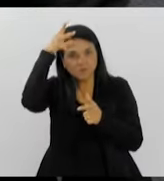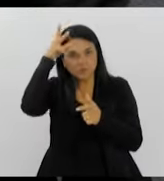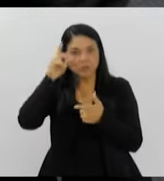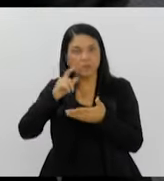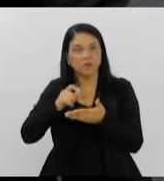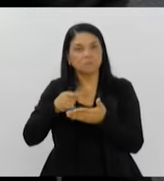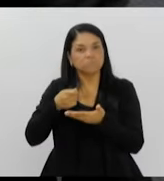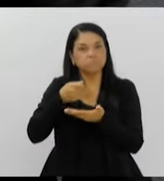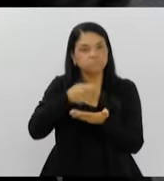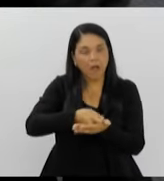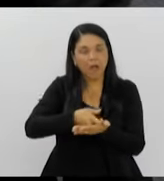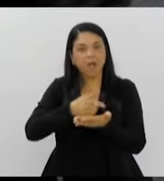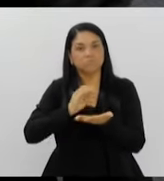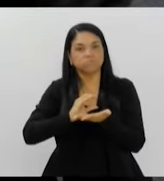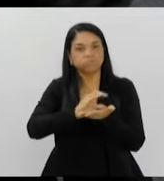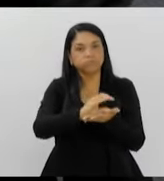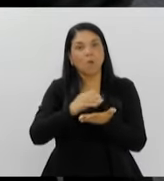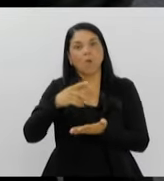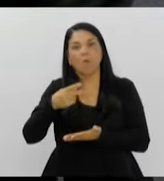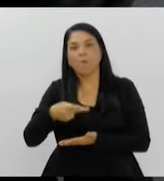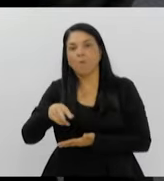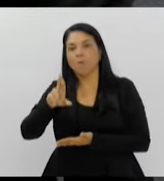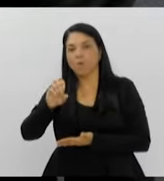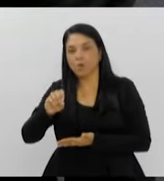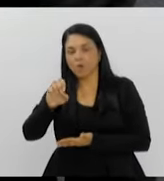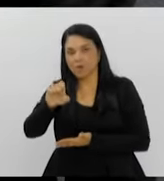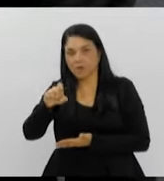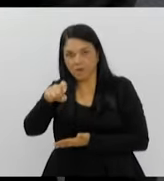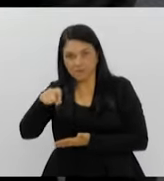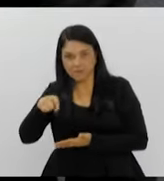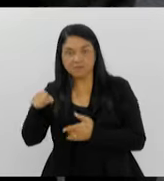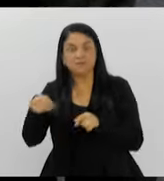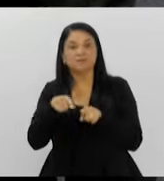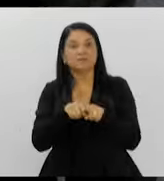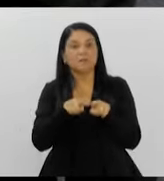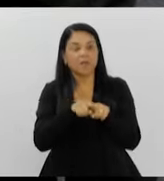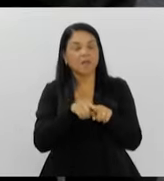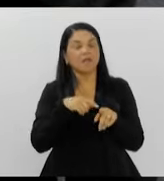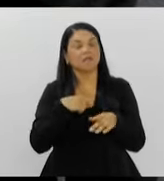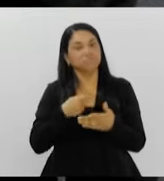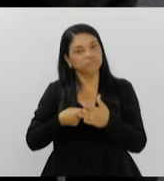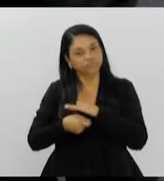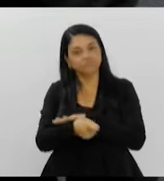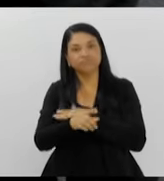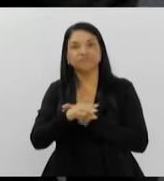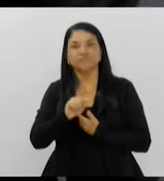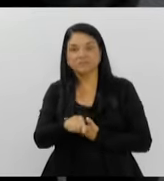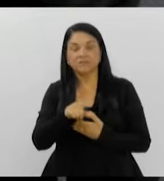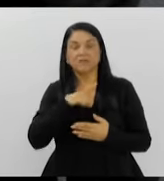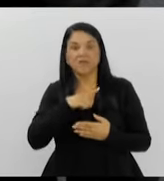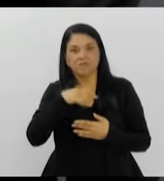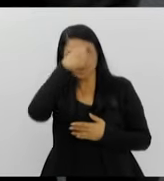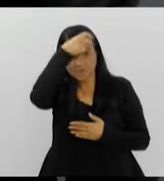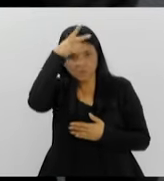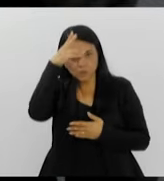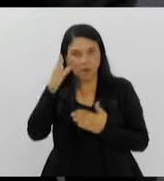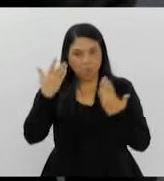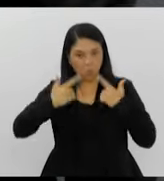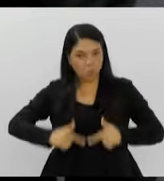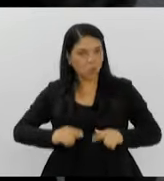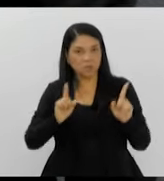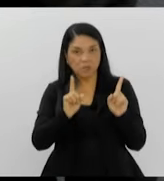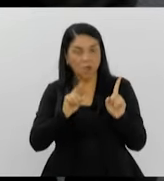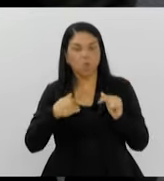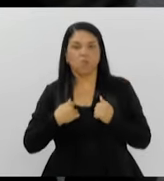com proes ajuda porque tem recurso a prefeitura tem que se omitir não o prefeito tem que se omitir